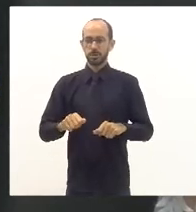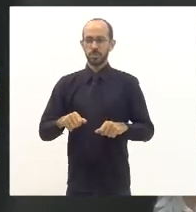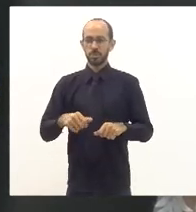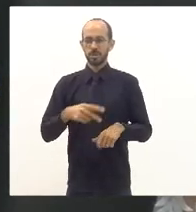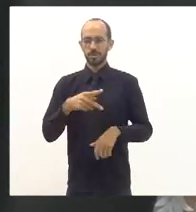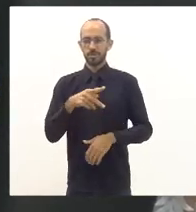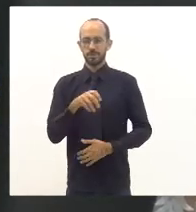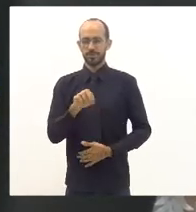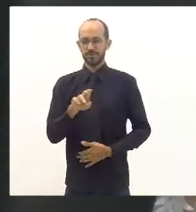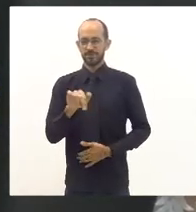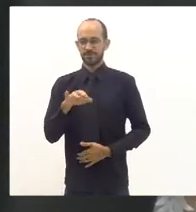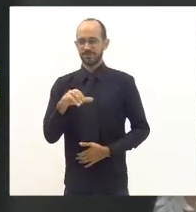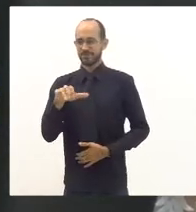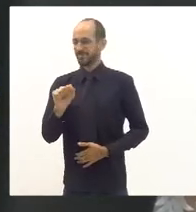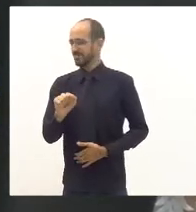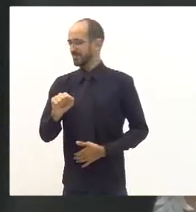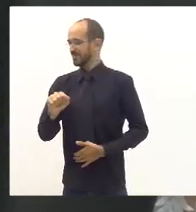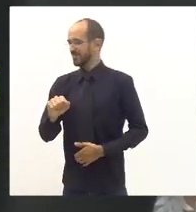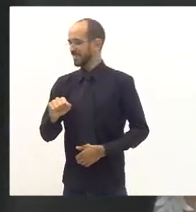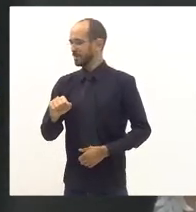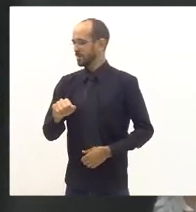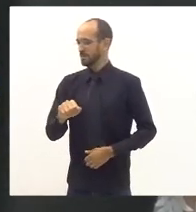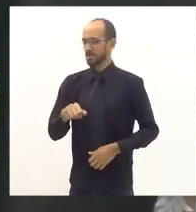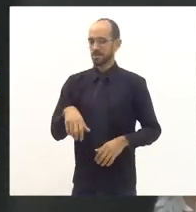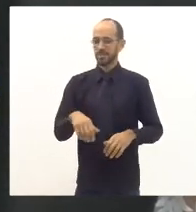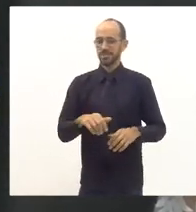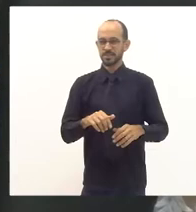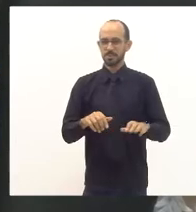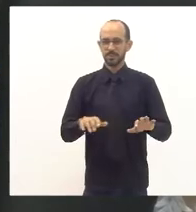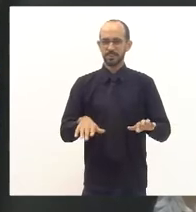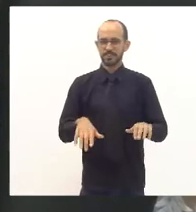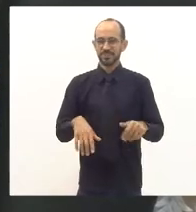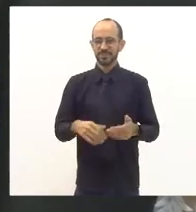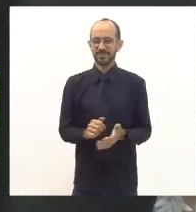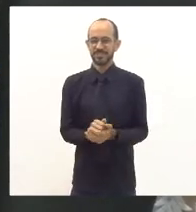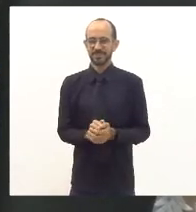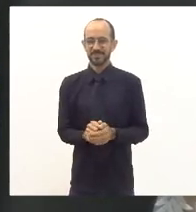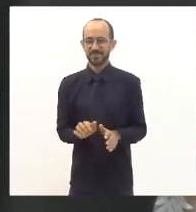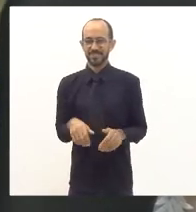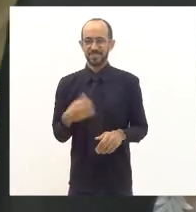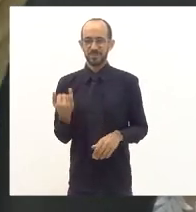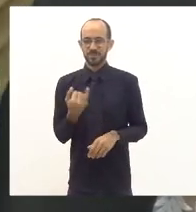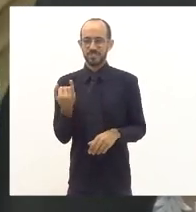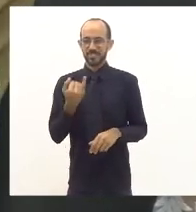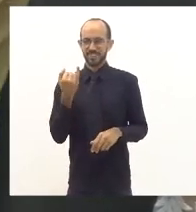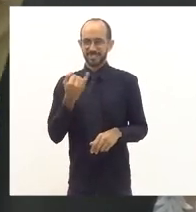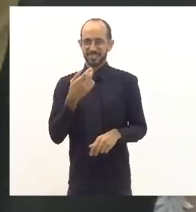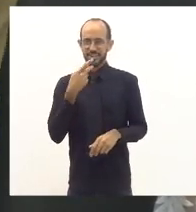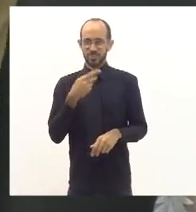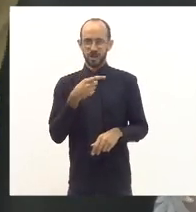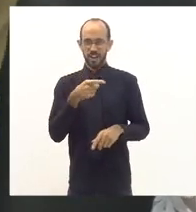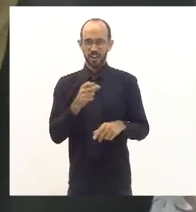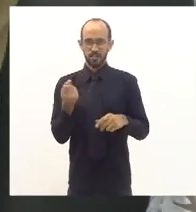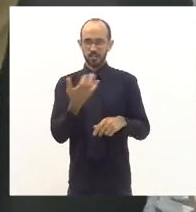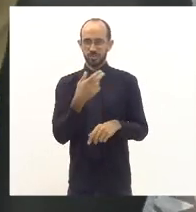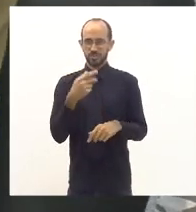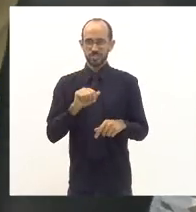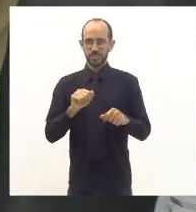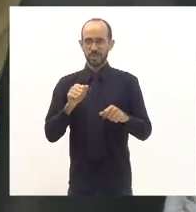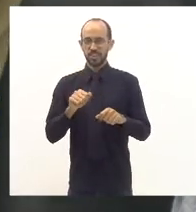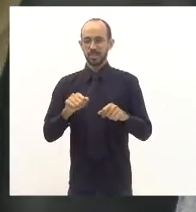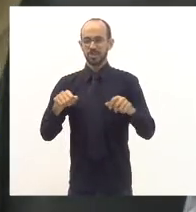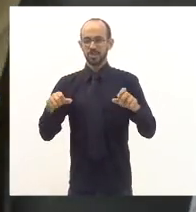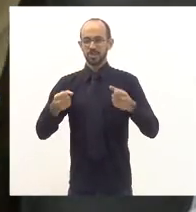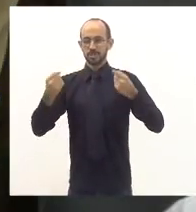né, que passou pelo programa Rio Sem LGBT e Fobia. É muito importante essa fala dela quando você toca na questão da saúde,